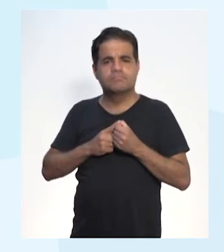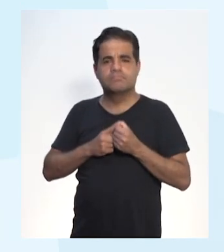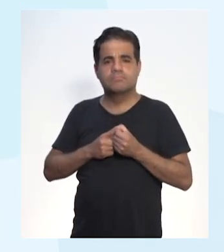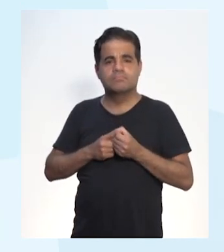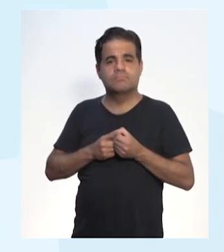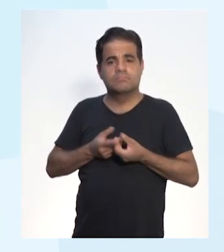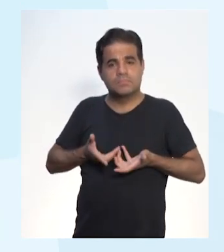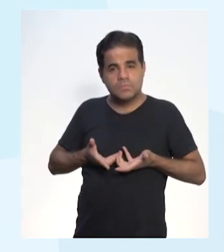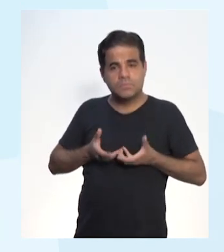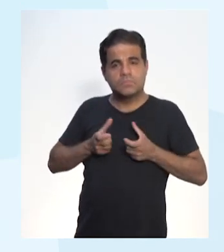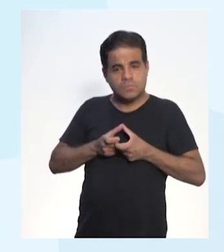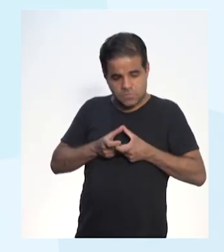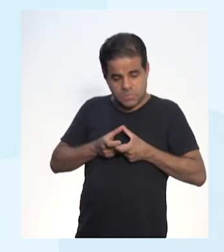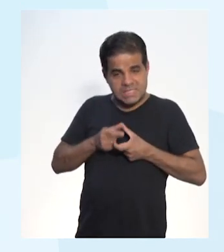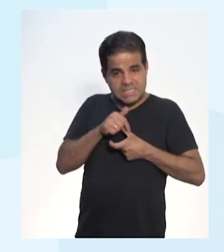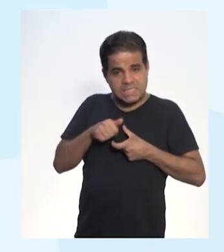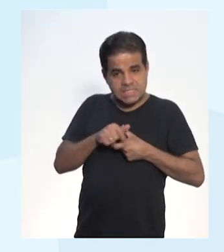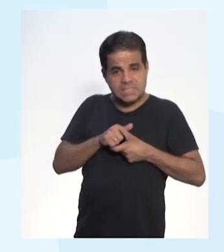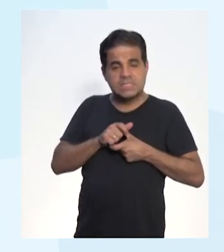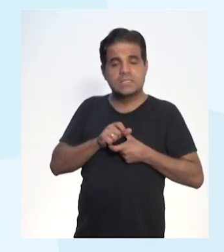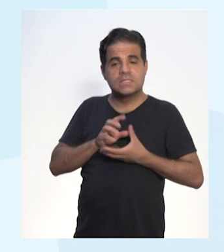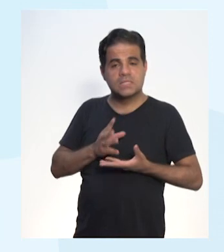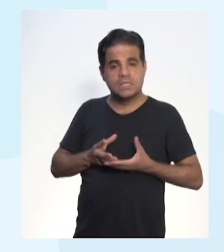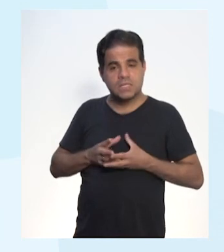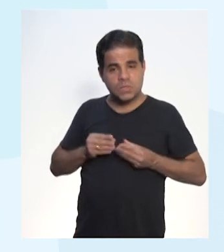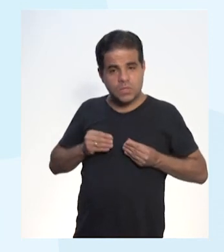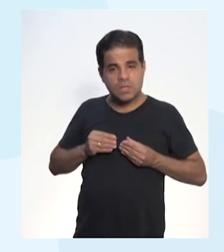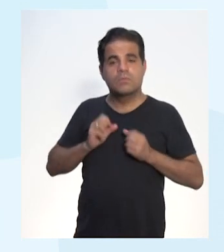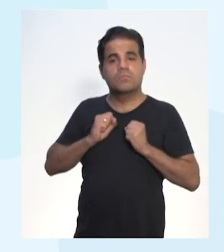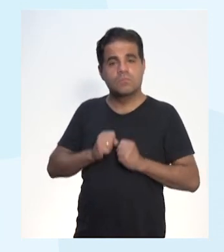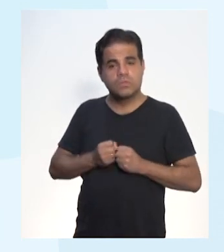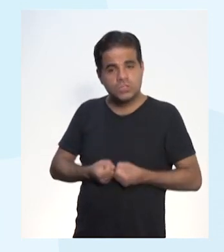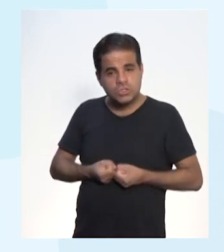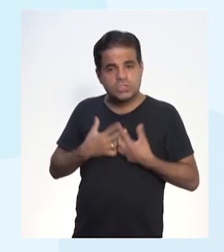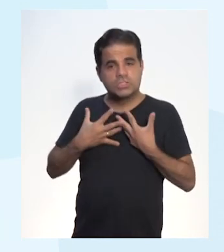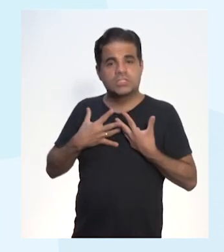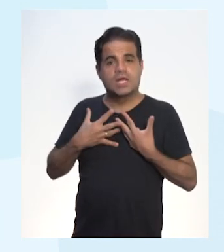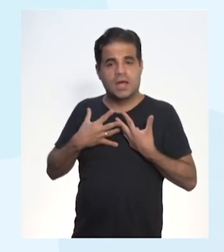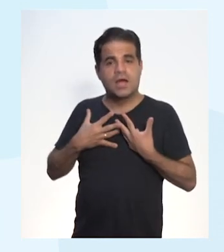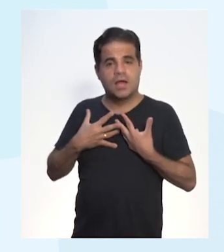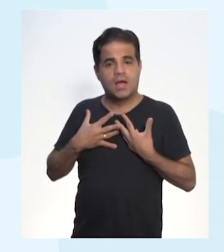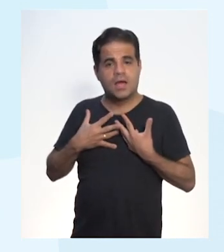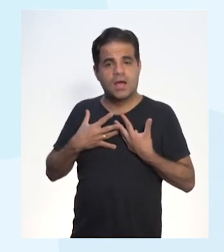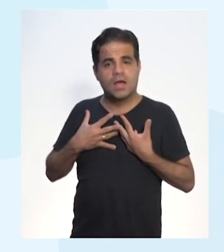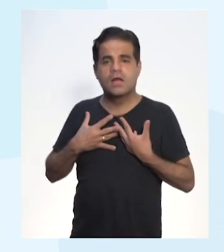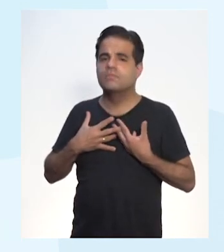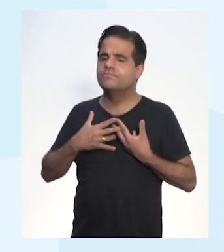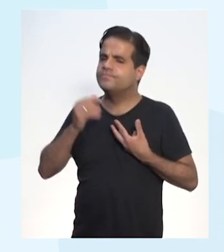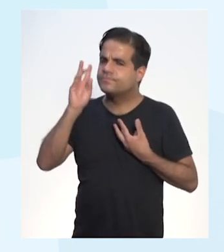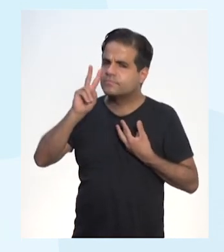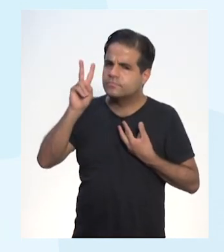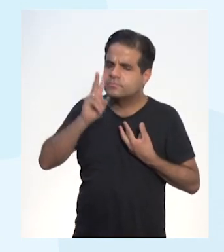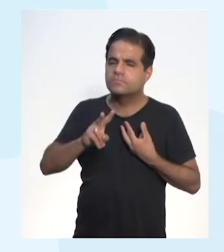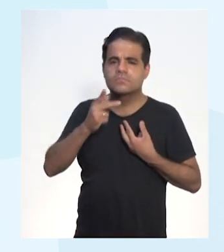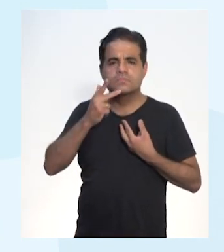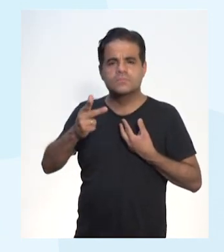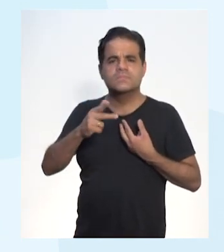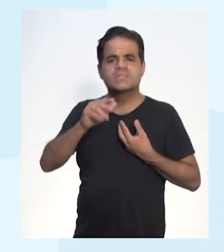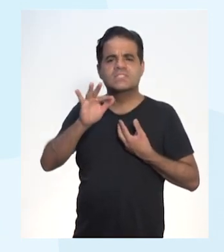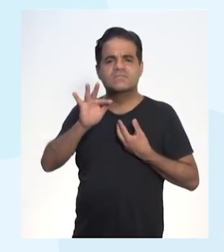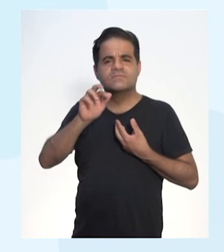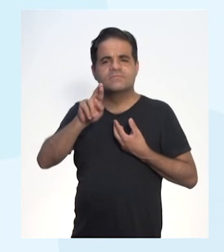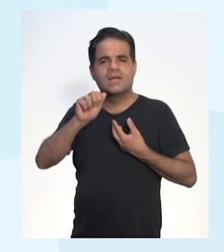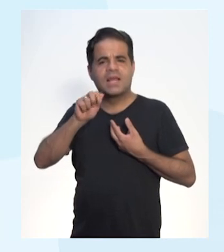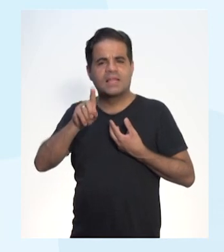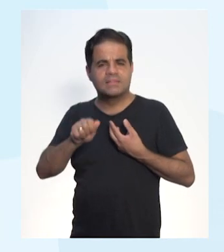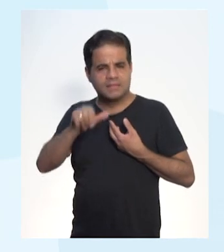espira pode gerar energia elétrica, aí ele explicando aí, né? Legal. E é interessante nessa história de Faraday, né? Parece que quando